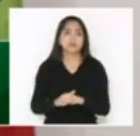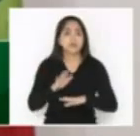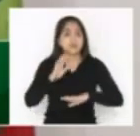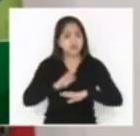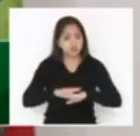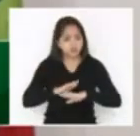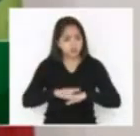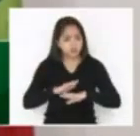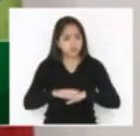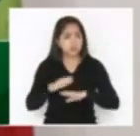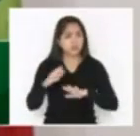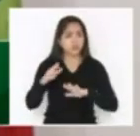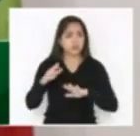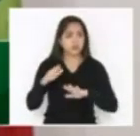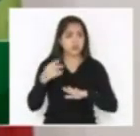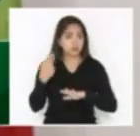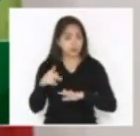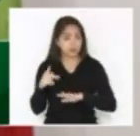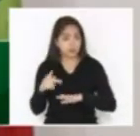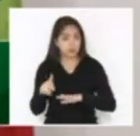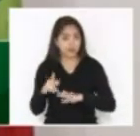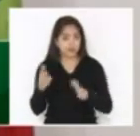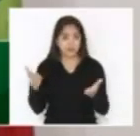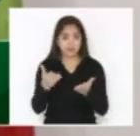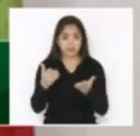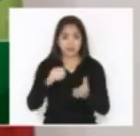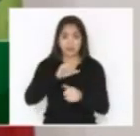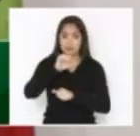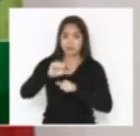seu papel. Agora precisamos